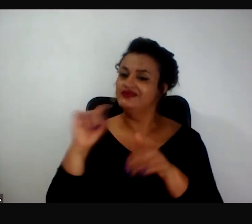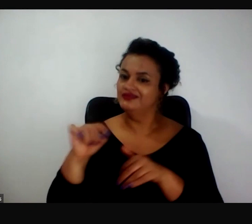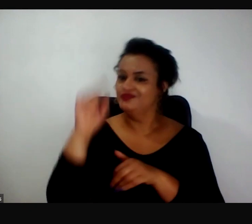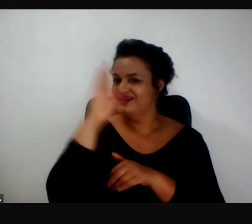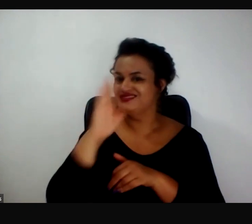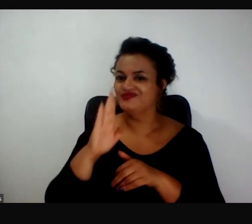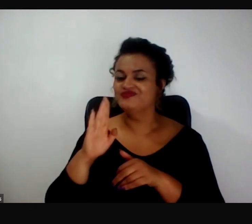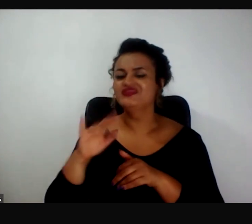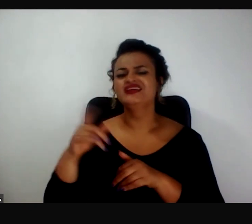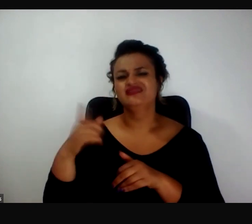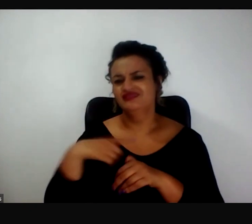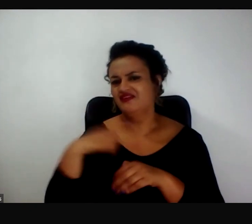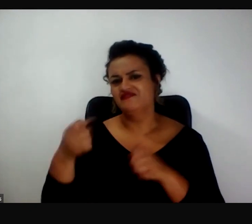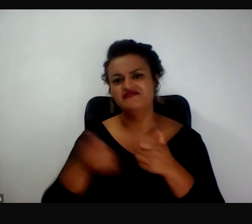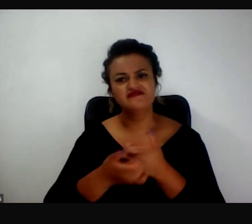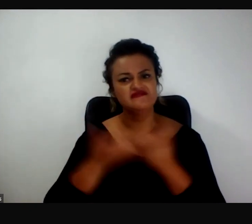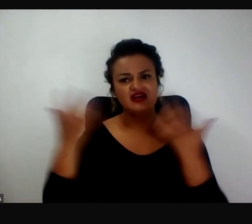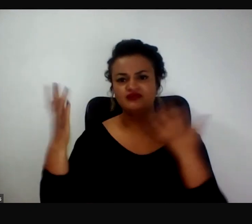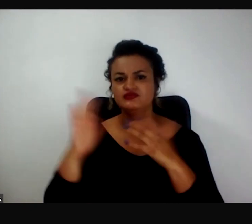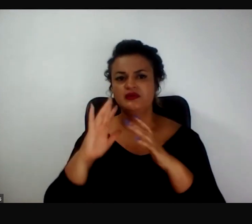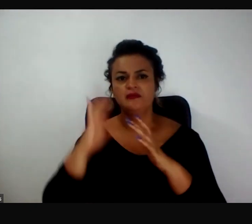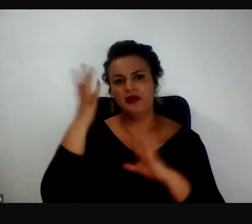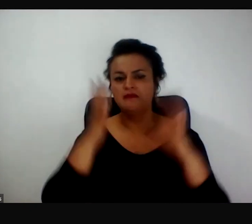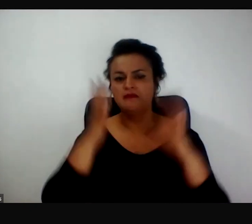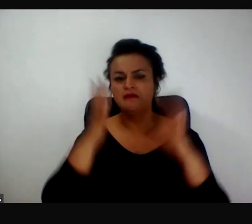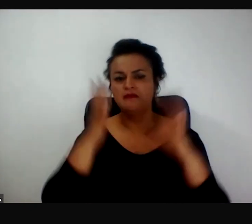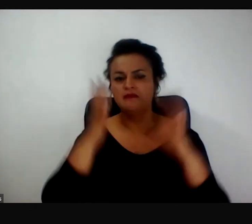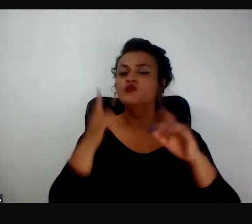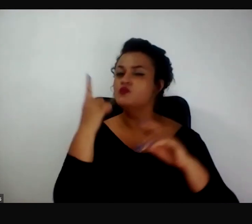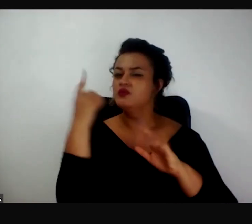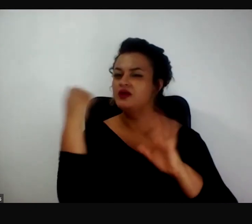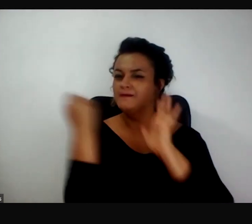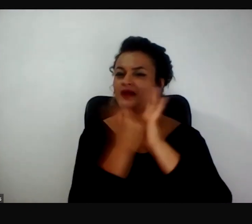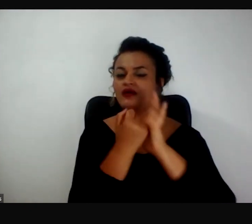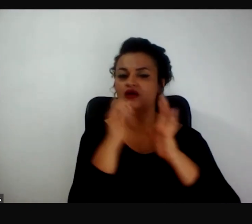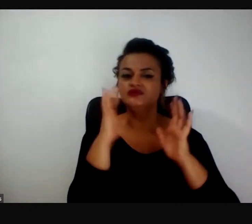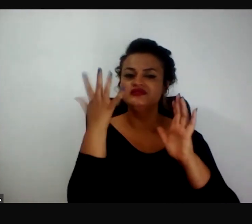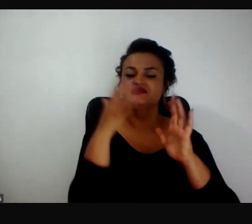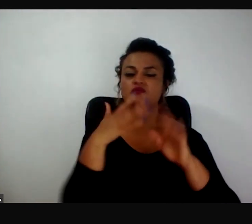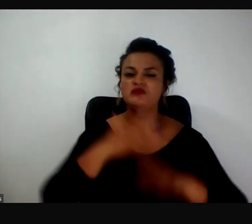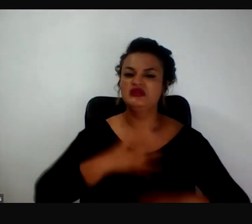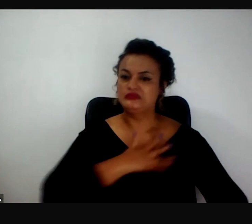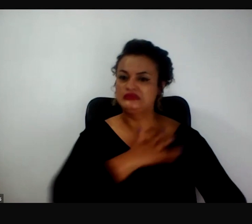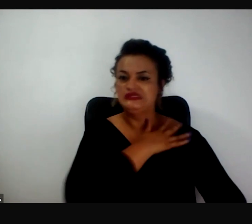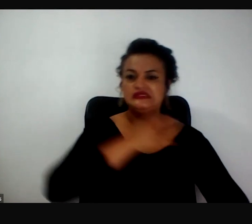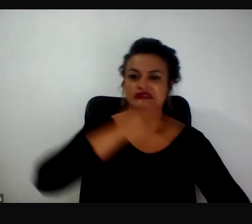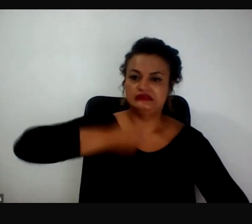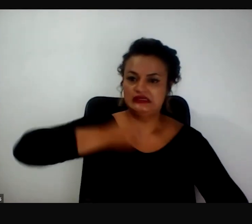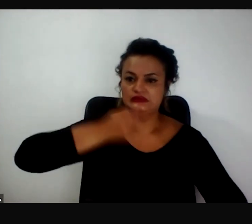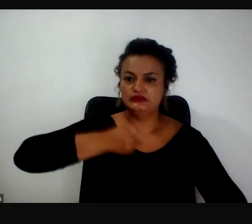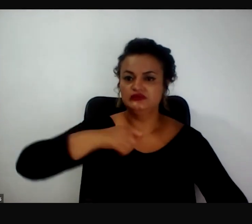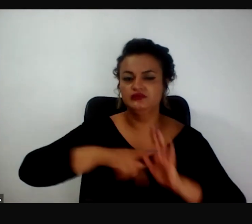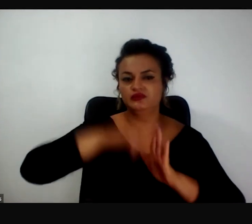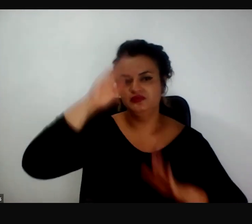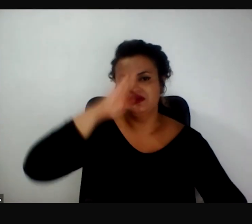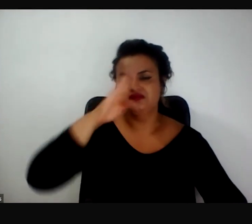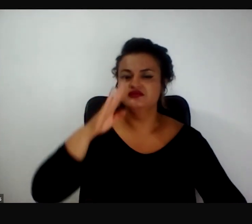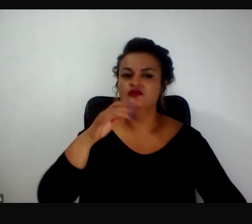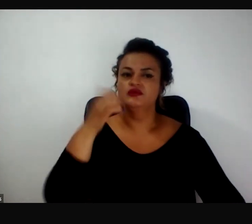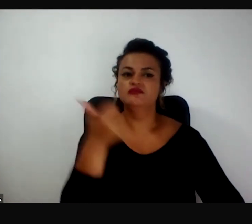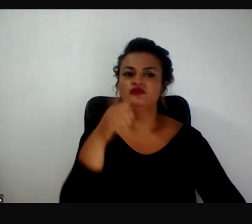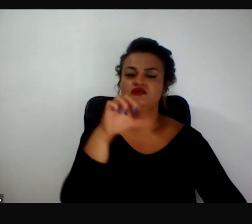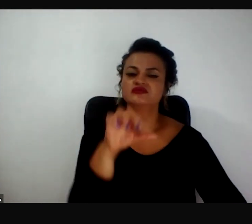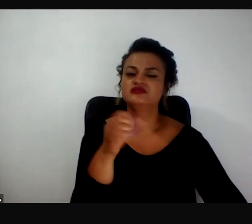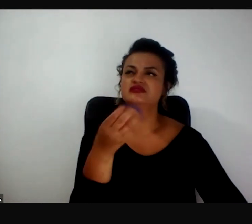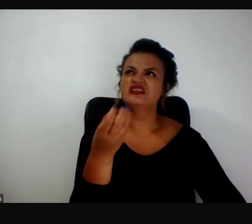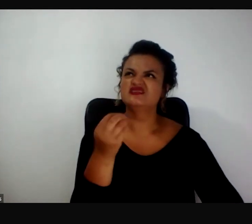temos casos, especialmente um emblemático relacionado à ditadura brasileira, né? Tivemos nos anos 60 até